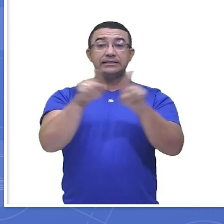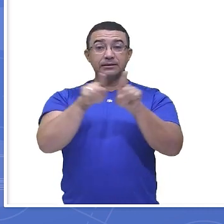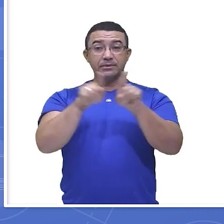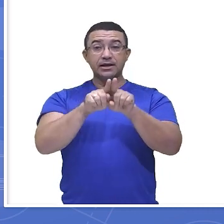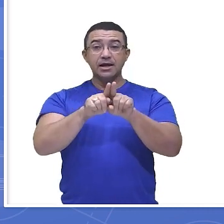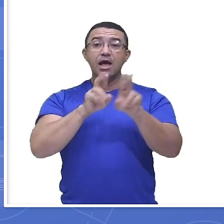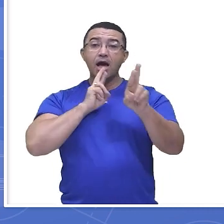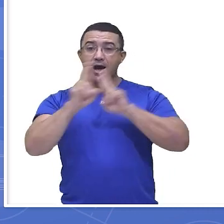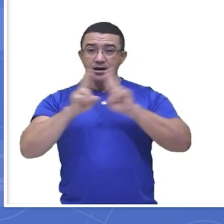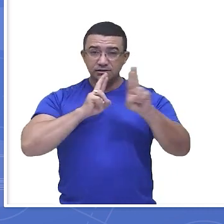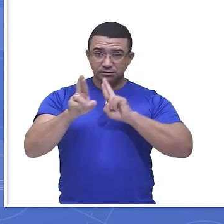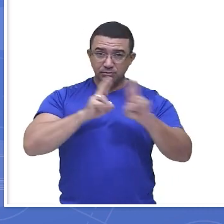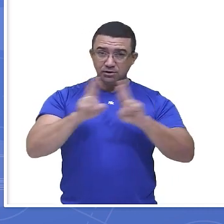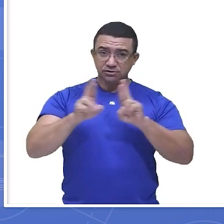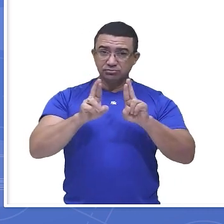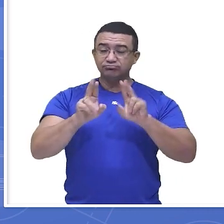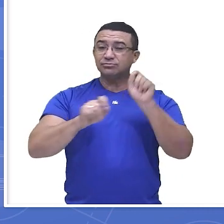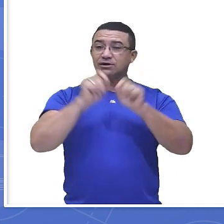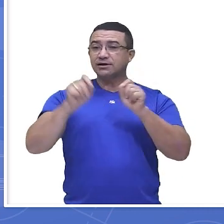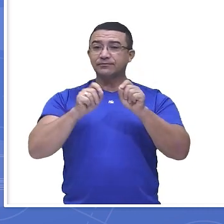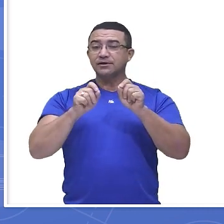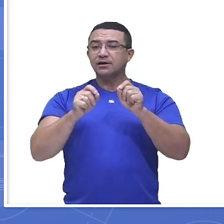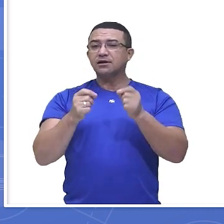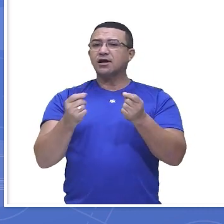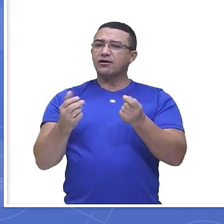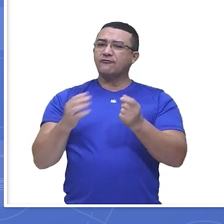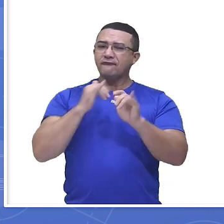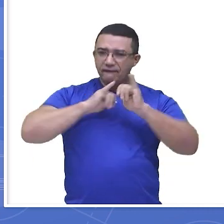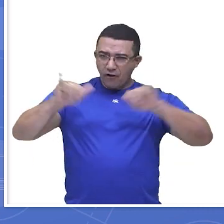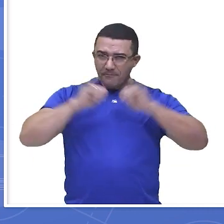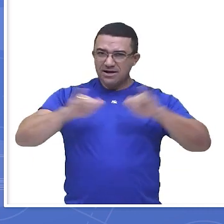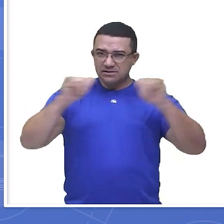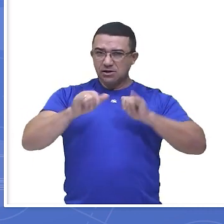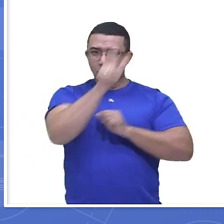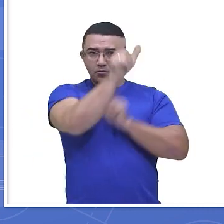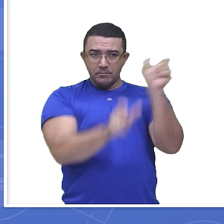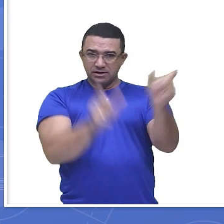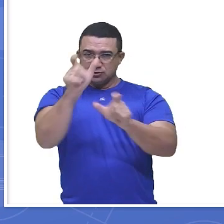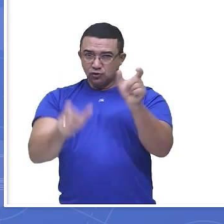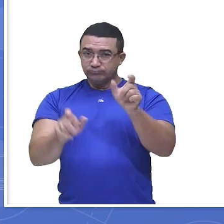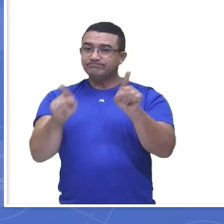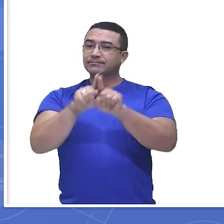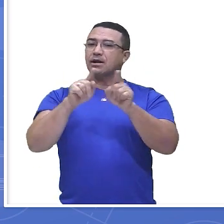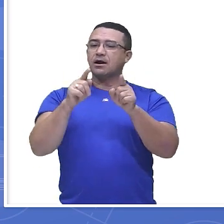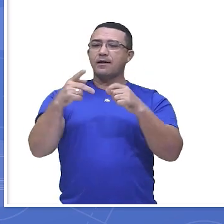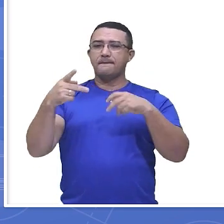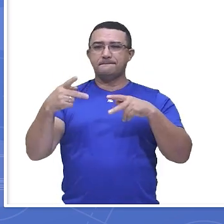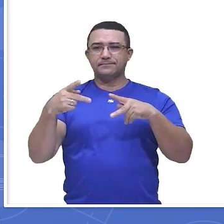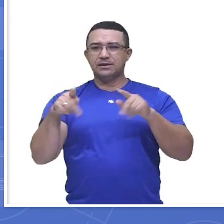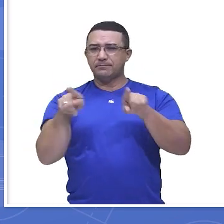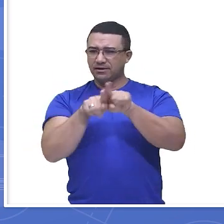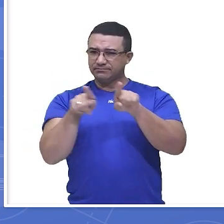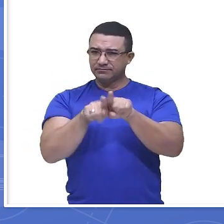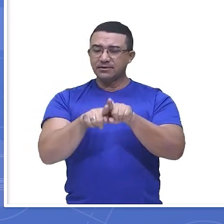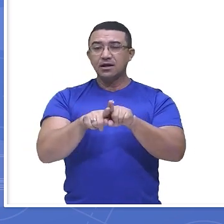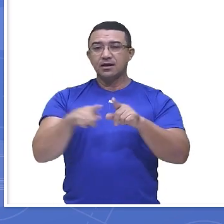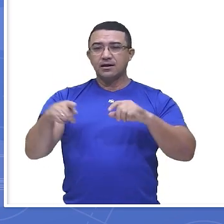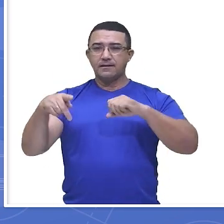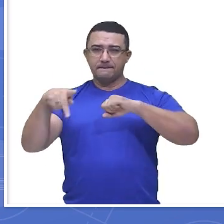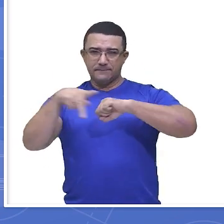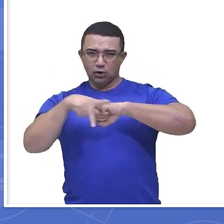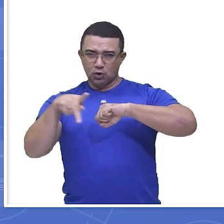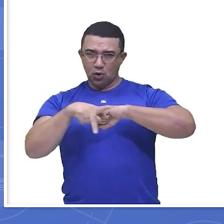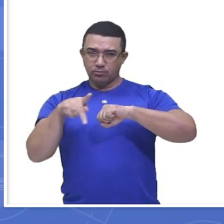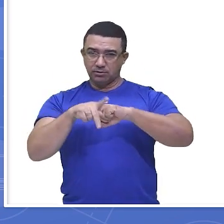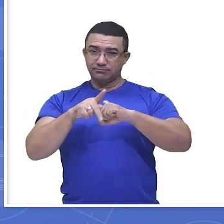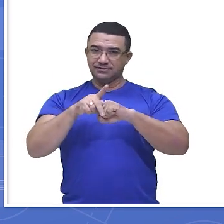sobre dados personales. Pronombres interrogativos, as formas de tratamento, tu,